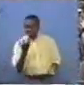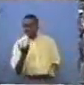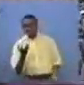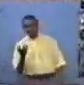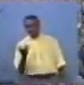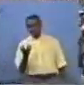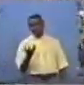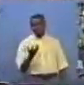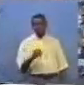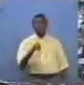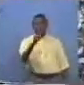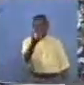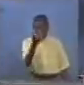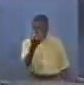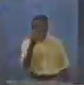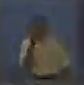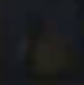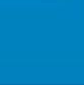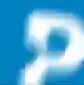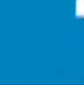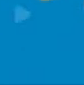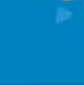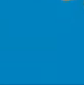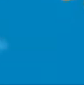Você quer experimentar isso que a palavra nos ensina?